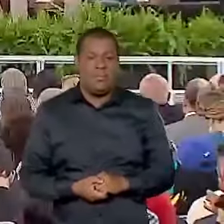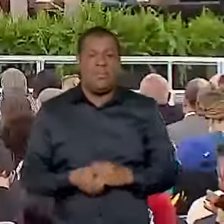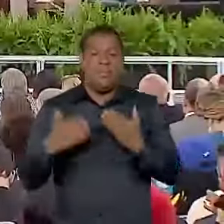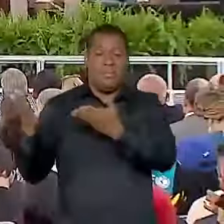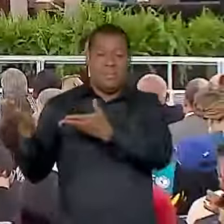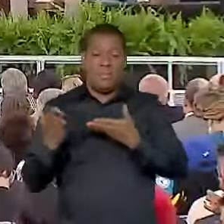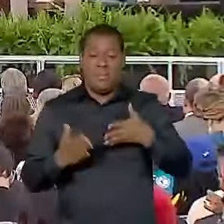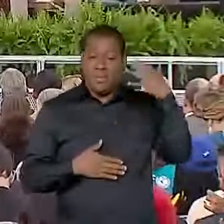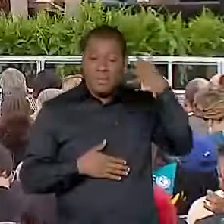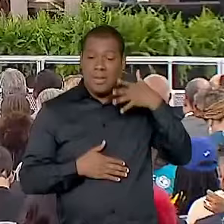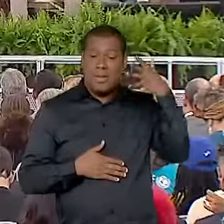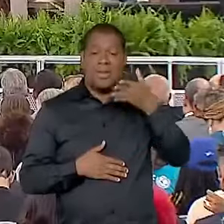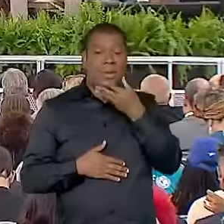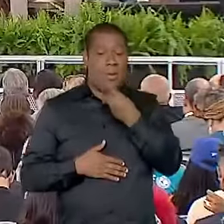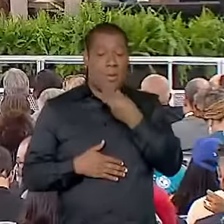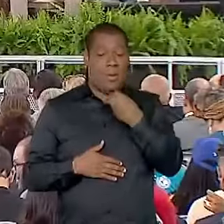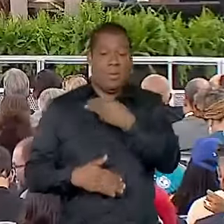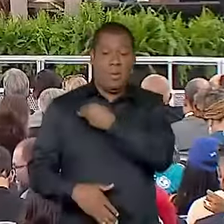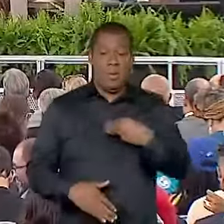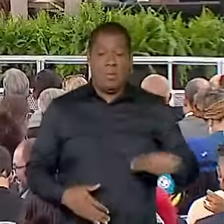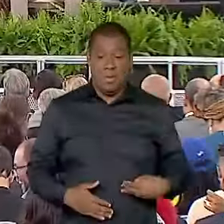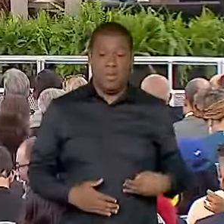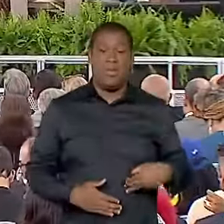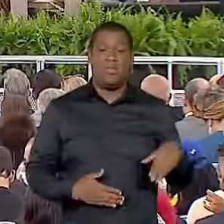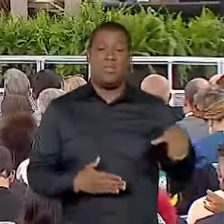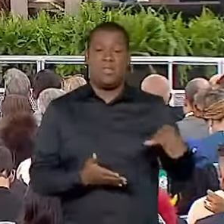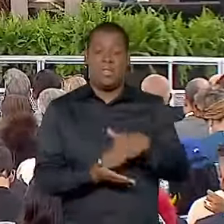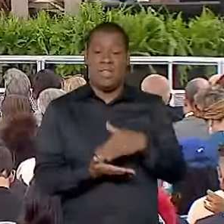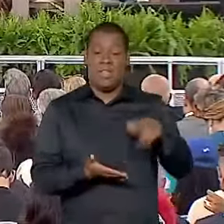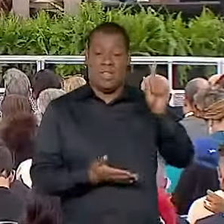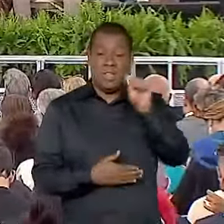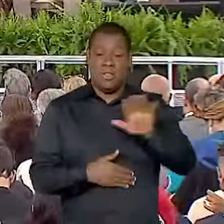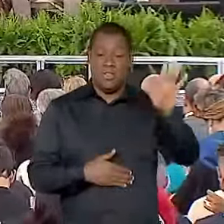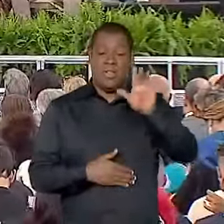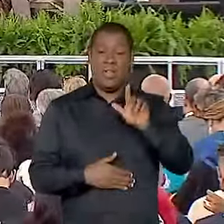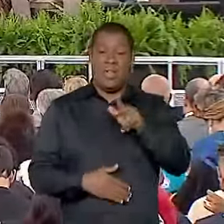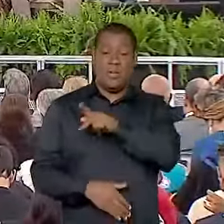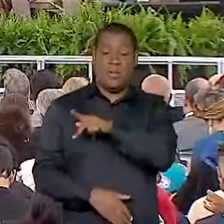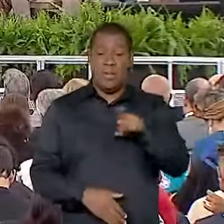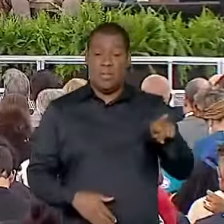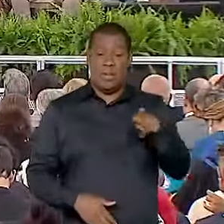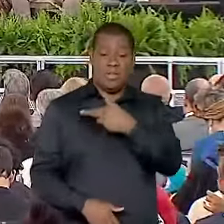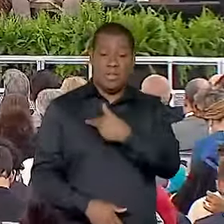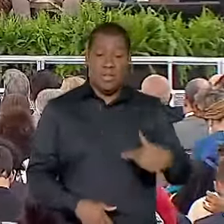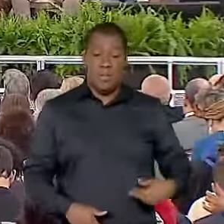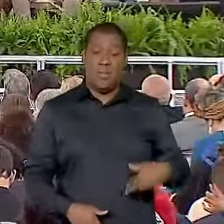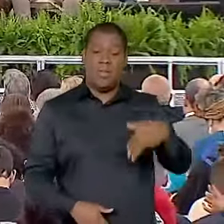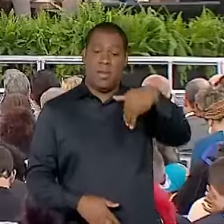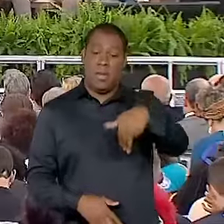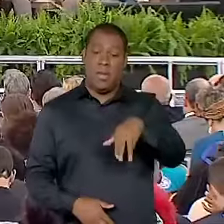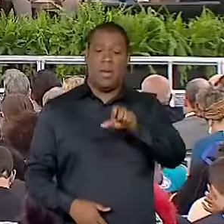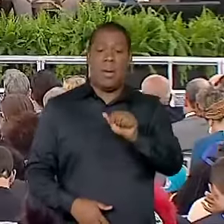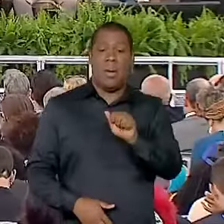Com a palavra, o ministro-chefe da Secretaria-Geral da Presidência da República, Márcio Macedo.